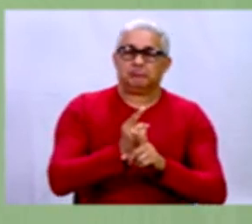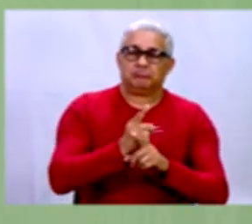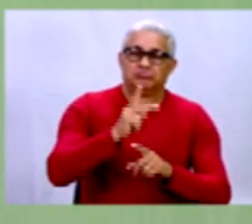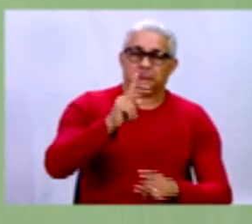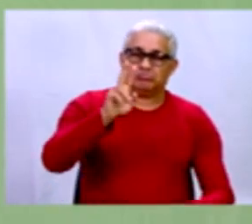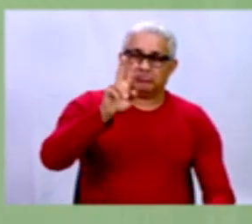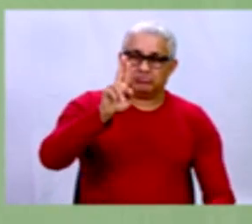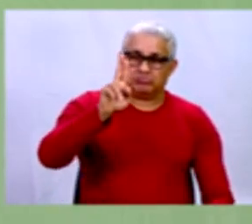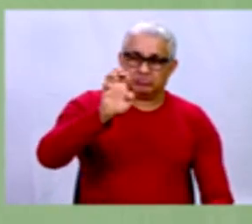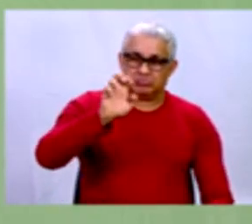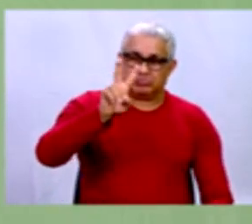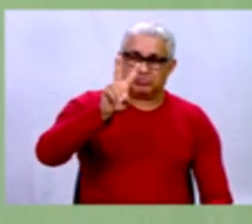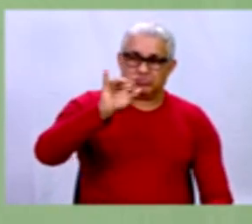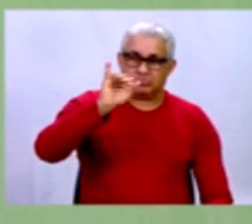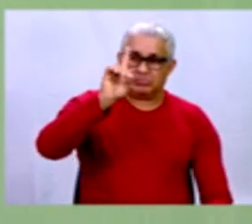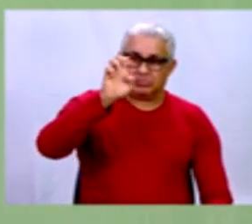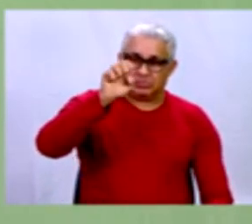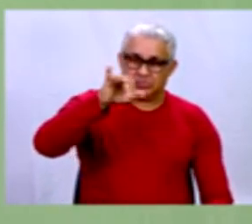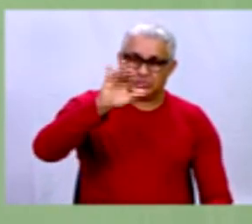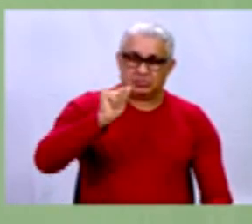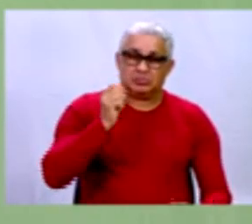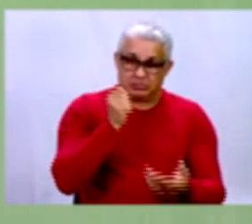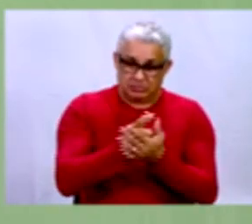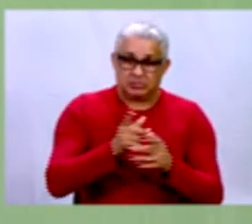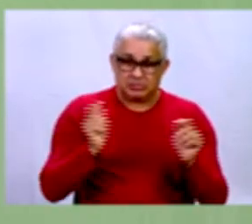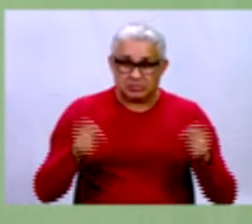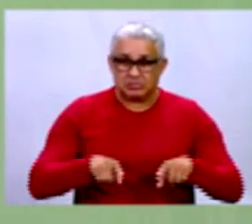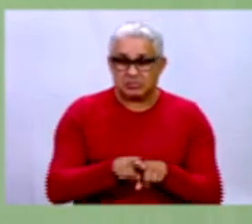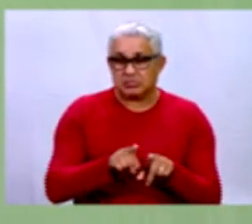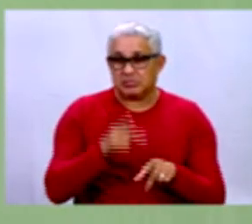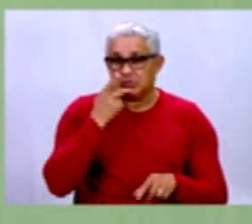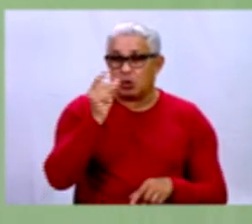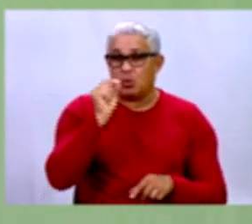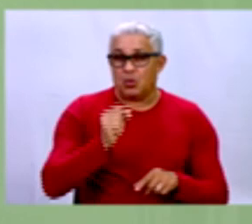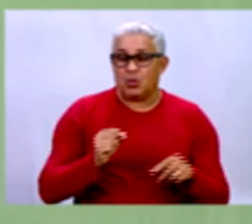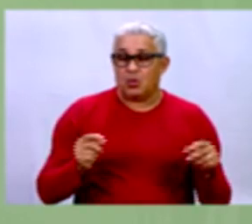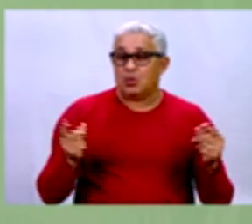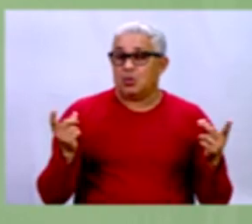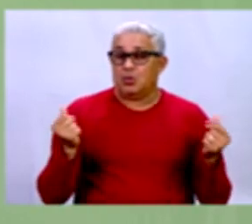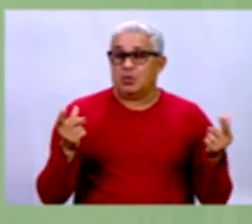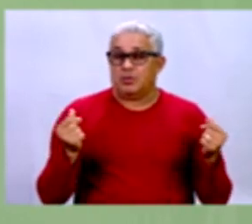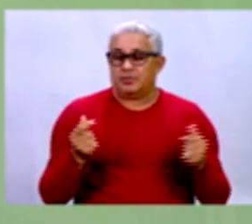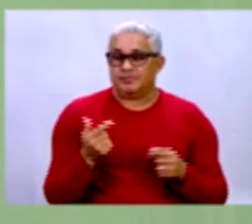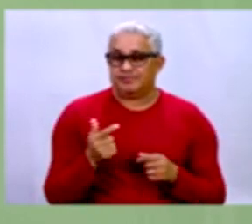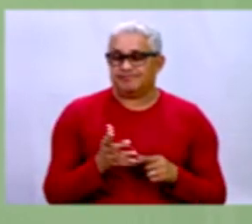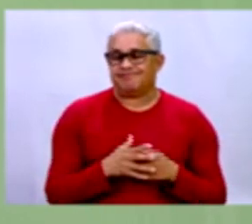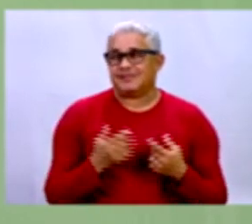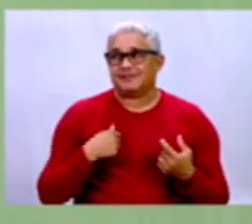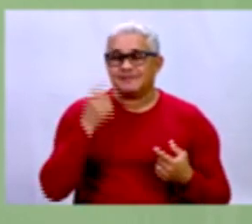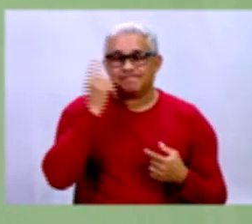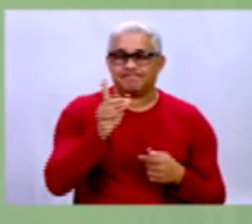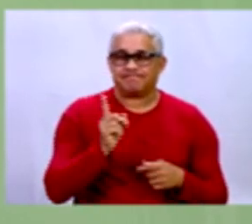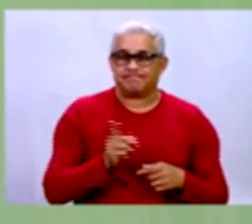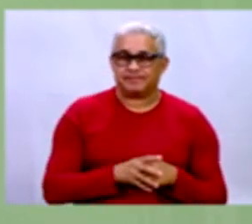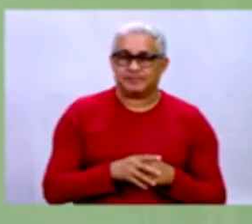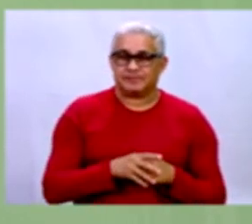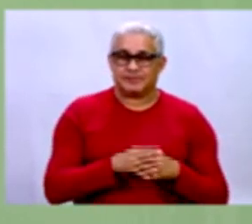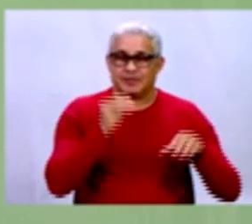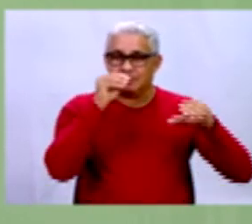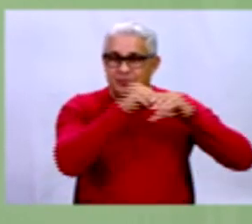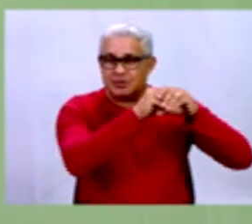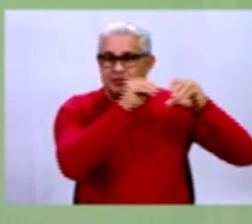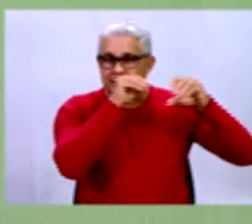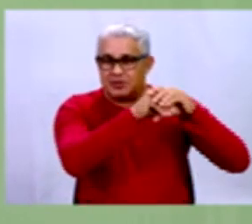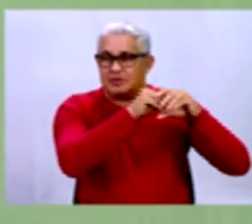previdência que vai pagar isso. E a gente está falando de um valor que não é que, eu não consigo fazer esse